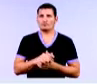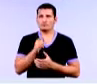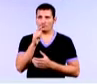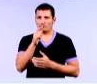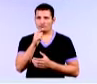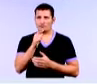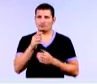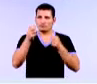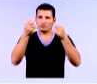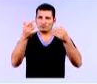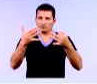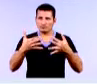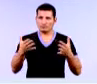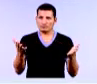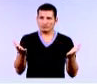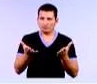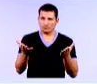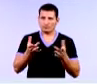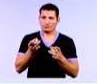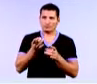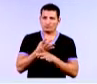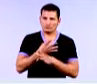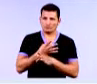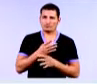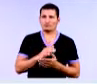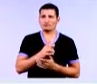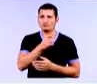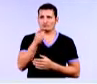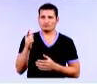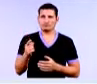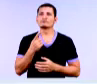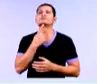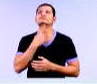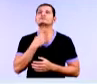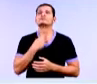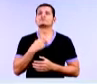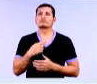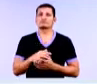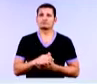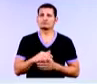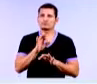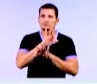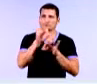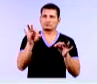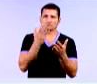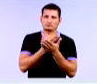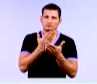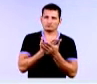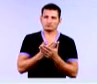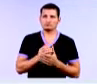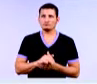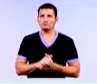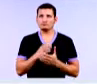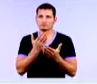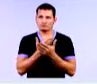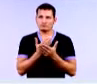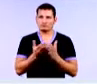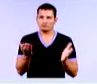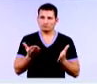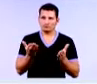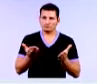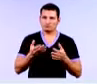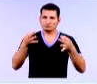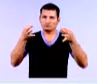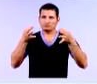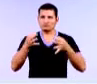nós fechamos por aqui e deixo aí o desejo de que você tenha um ótimo estudo e que nossa aula de hoje flua perfeitamente.